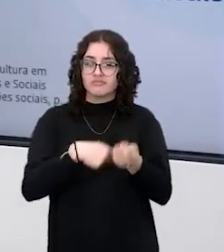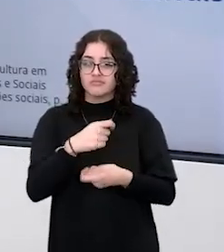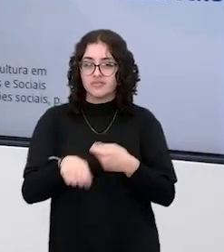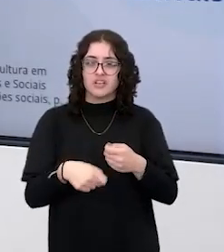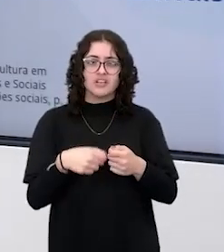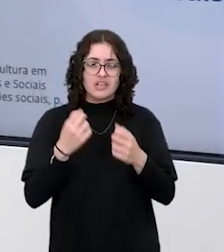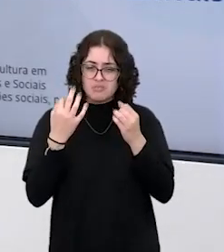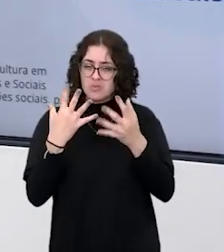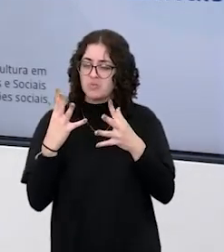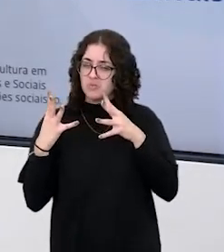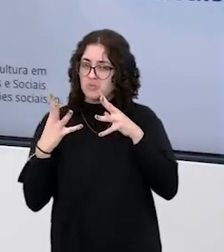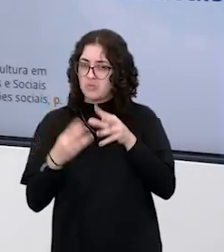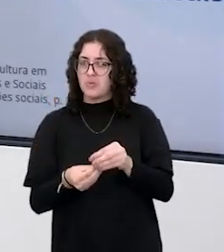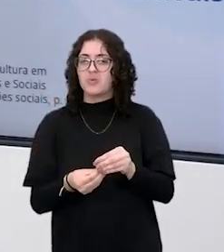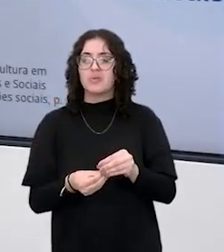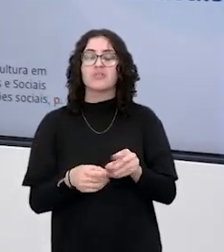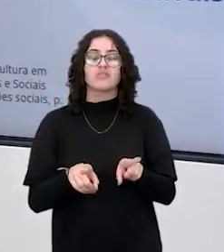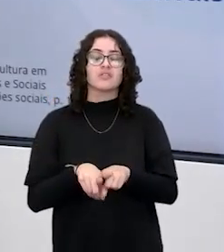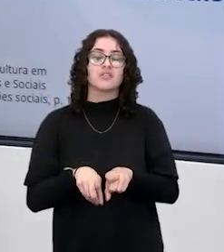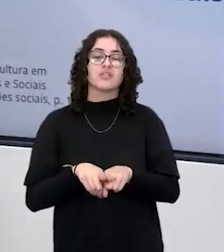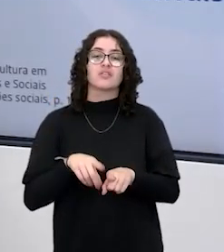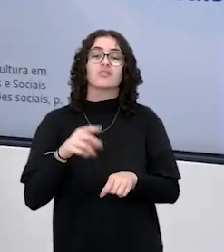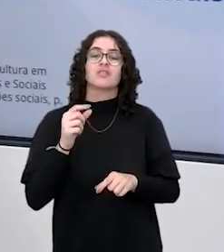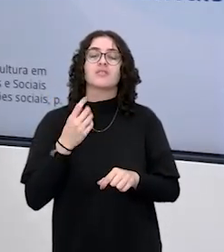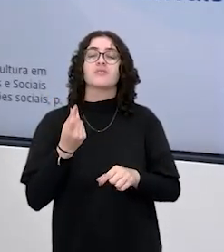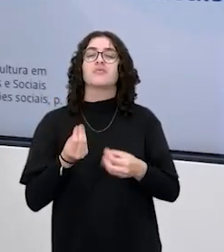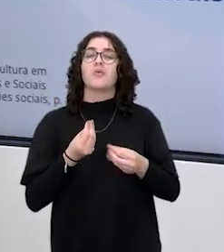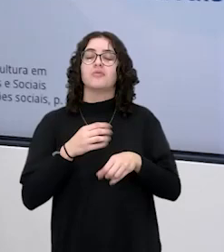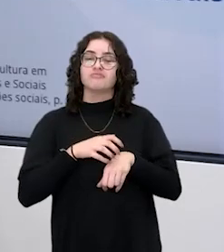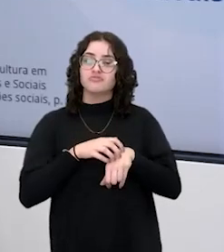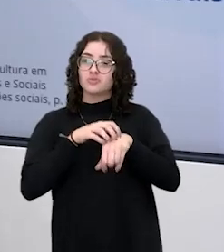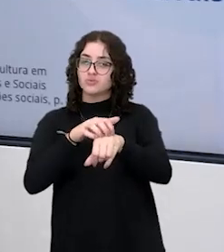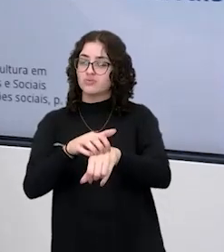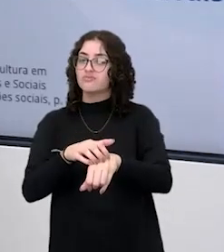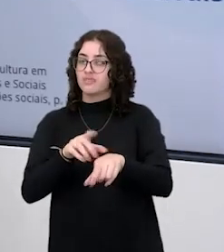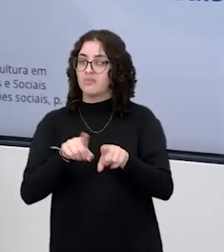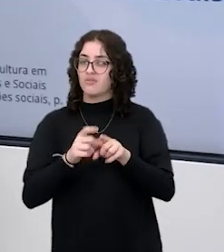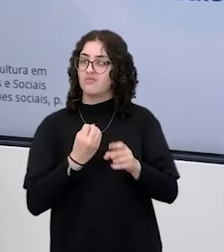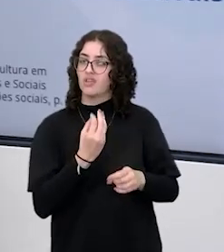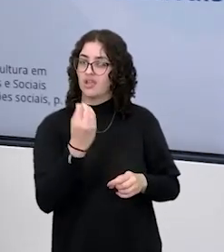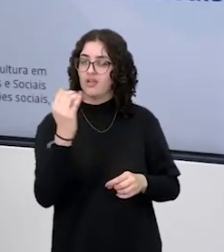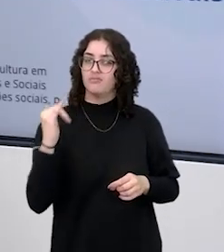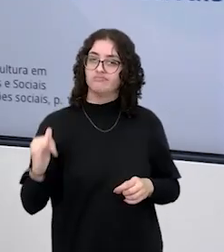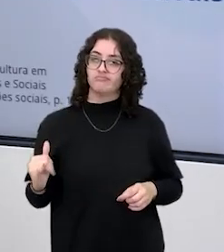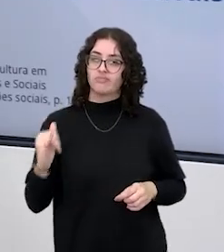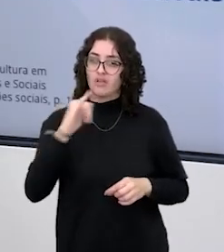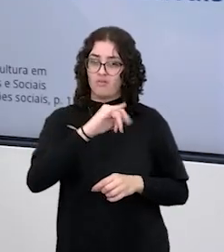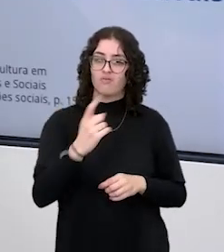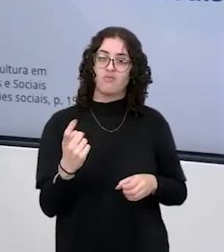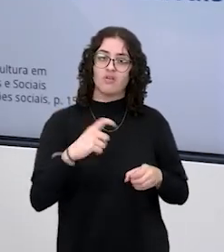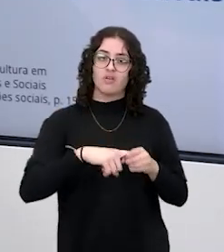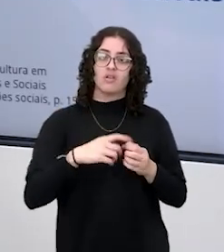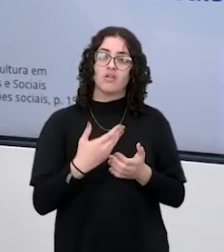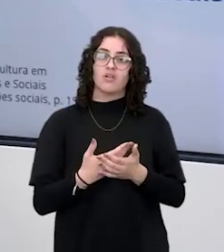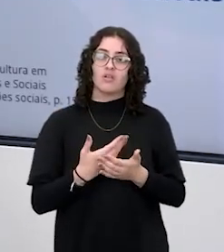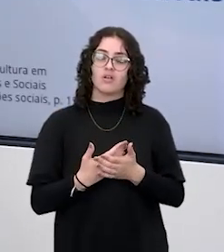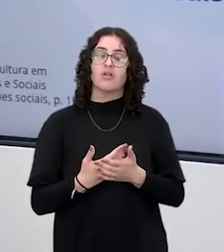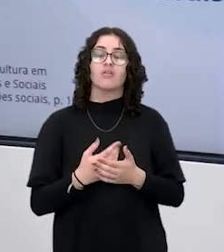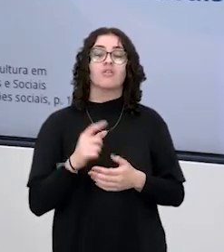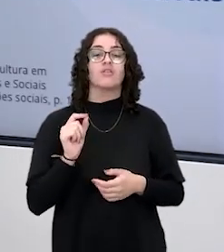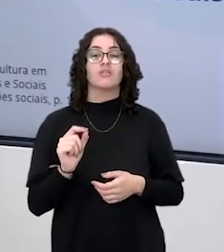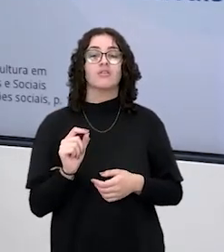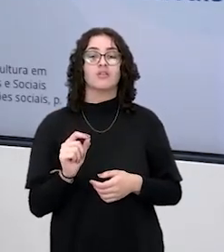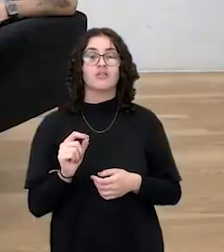falar de tudo isso, e a gente vai falar até um pouquinho de turismo também, na volta da aula a gente começa a centrar um pouquinho